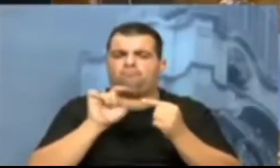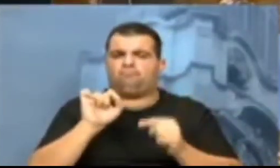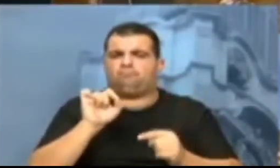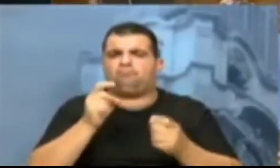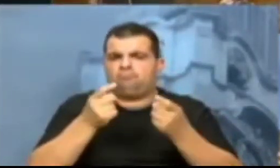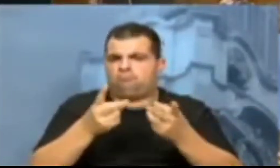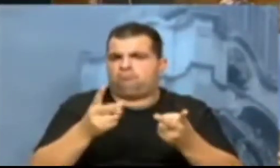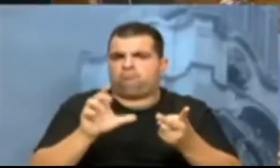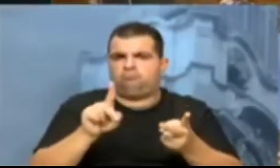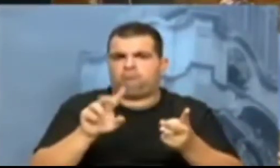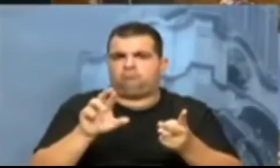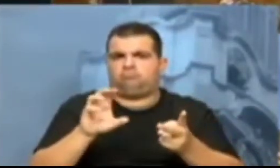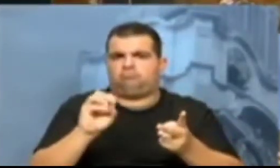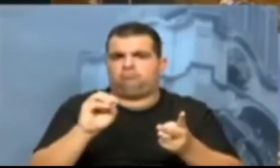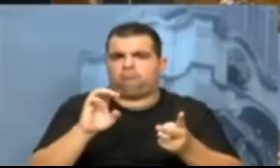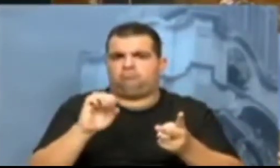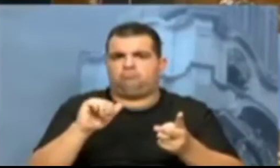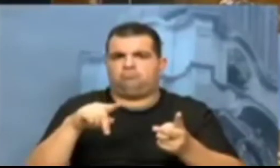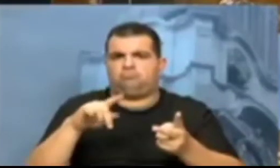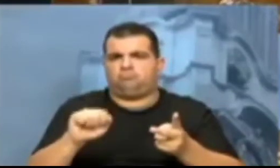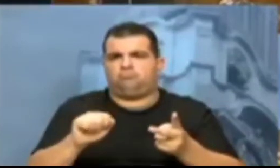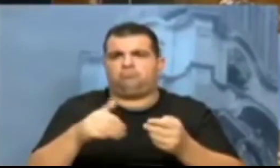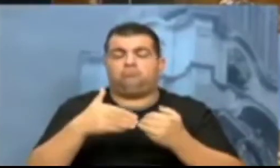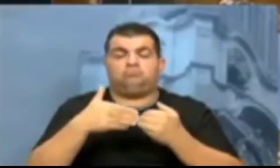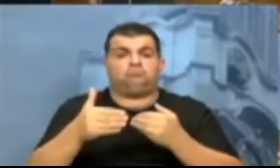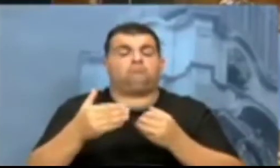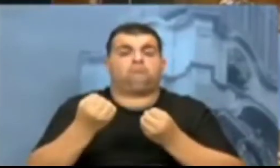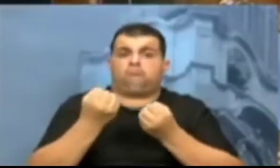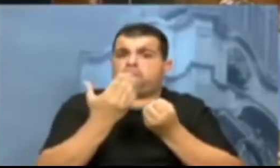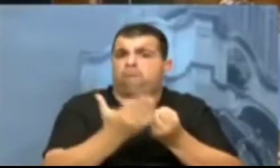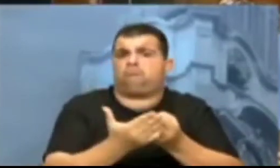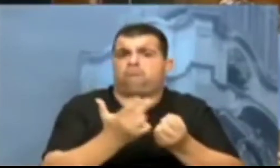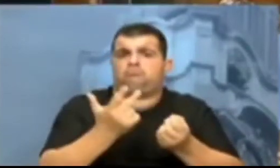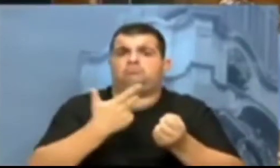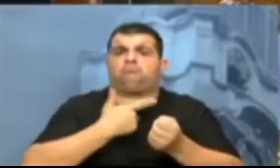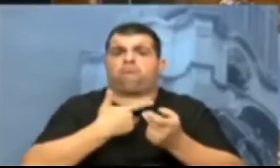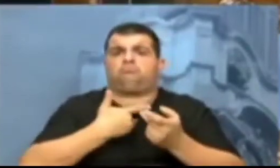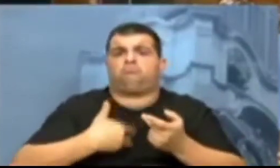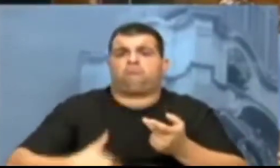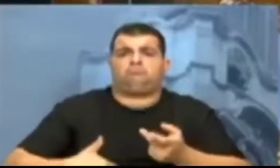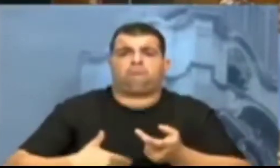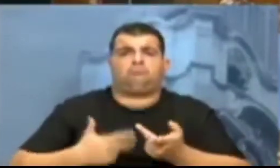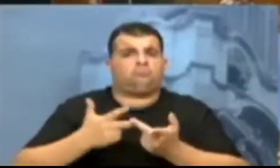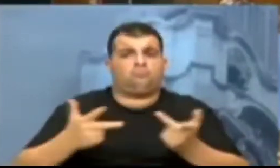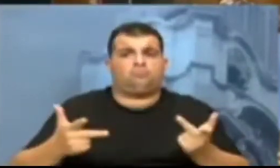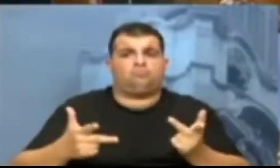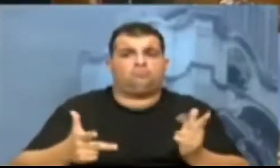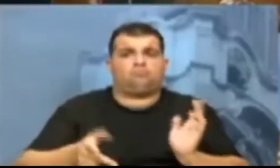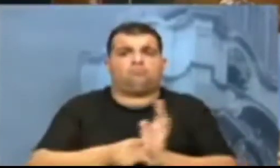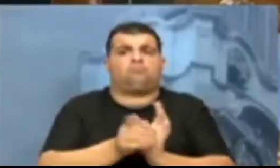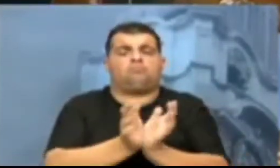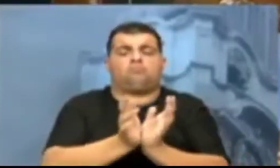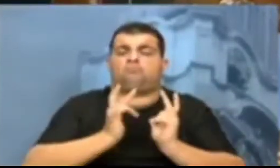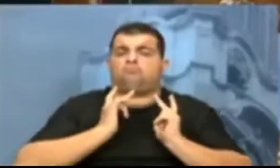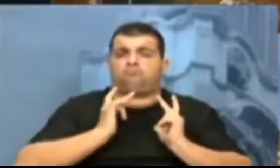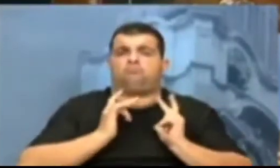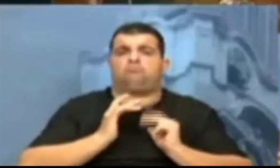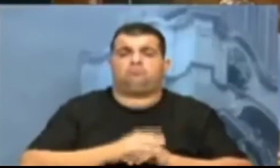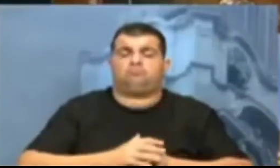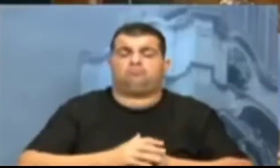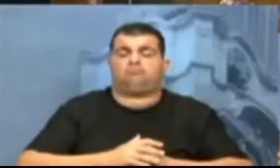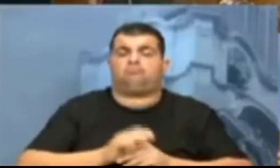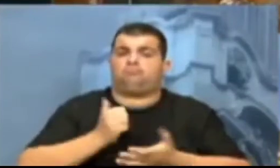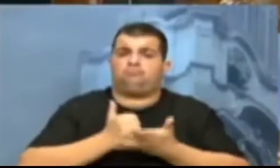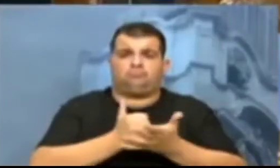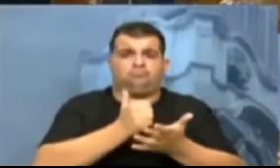da Procempa, com o processo de entrega do patrimônio público à iniciativa privada, com o